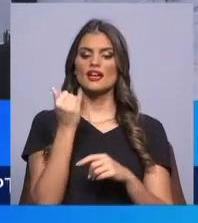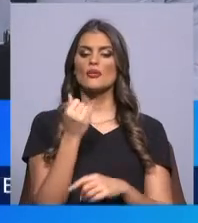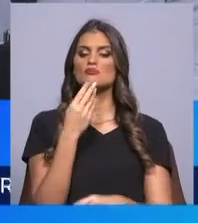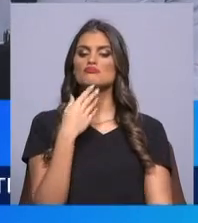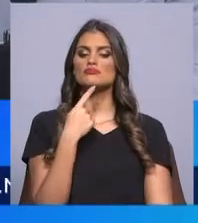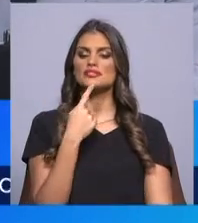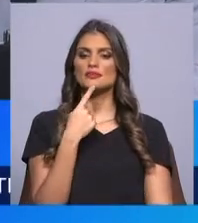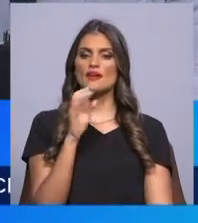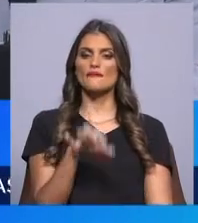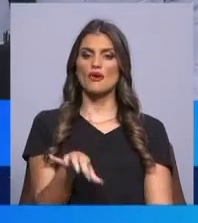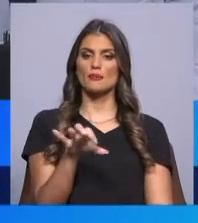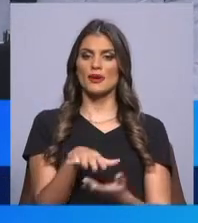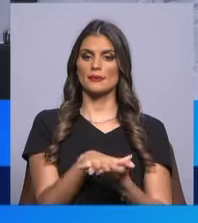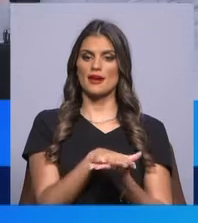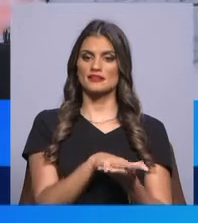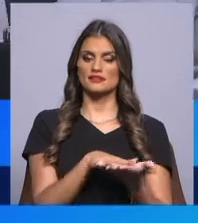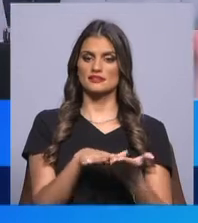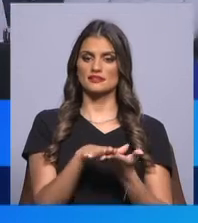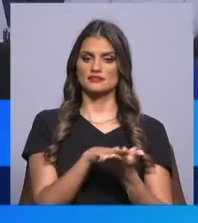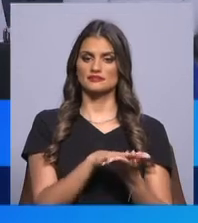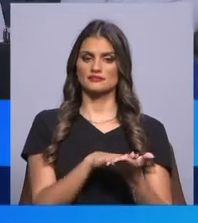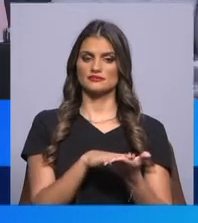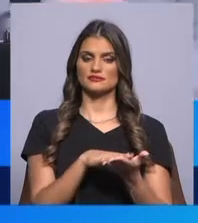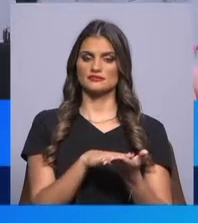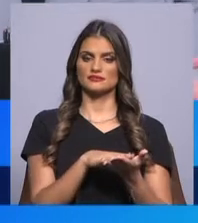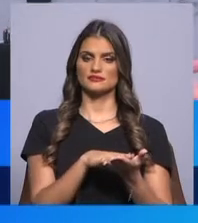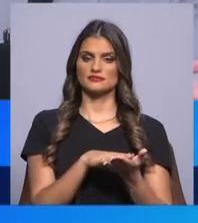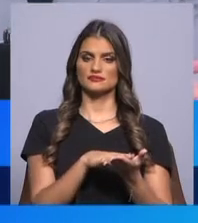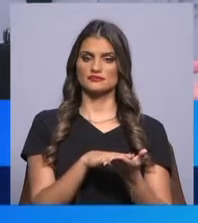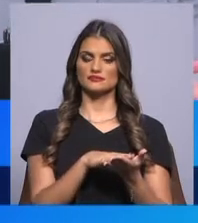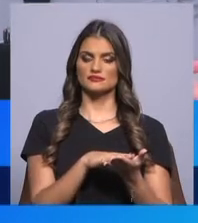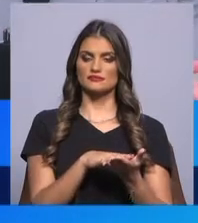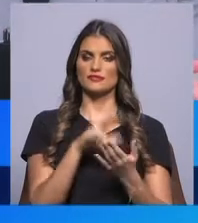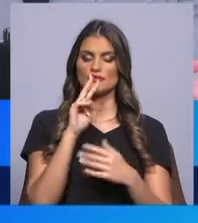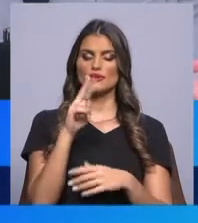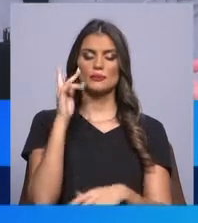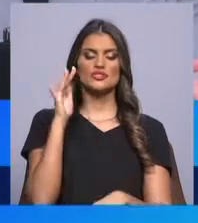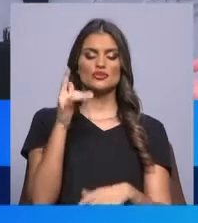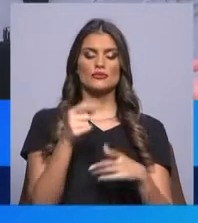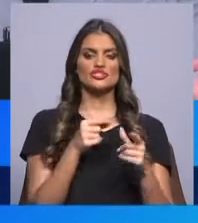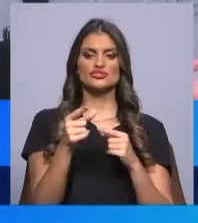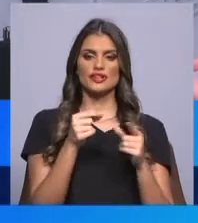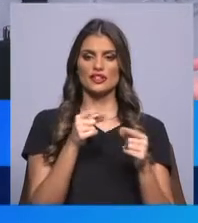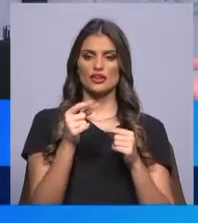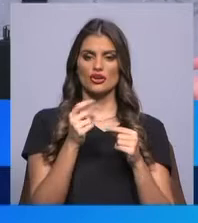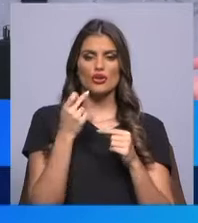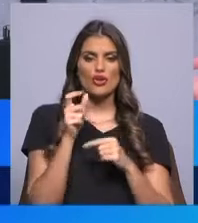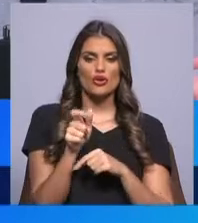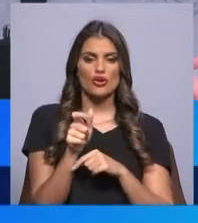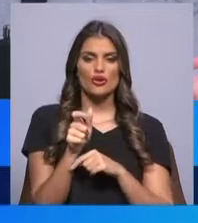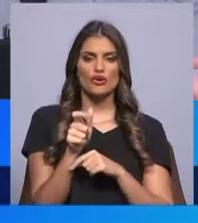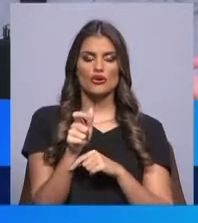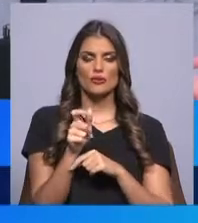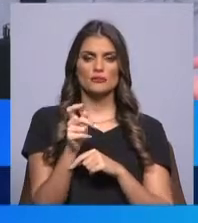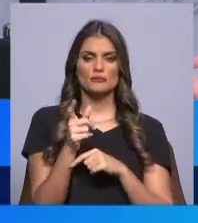a fonte deste grande filamento, depararam-se, imagina tu, com uma estrela pequenina. É uma estrela